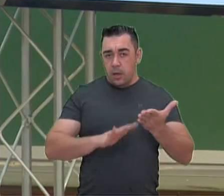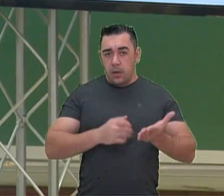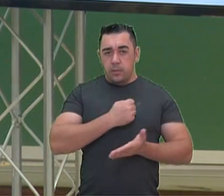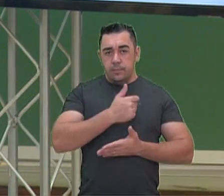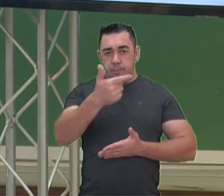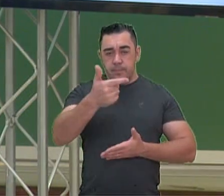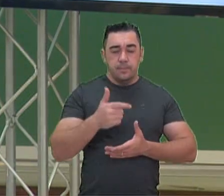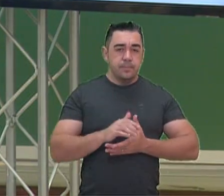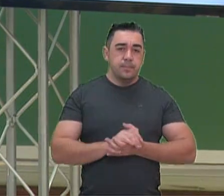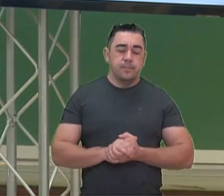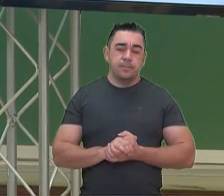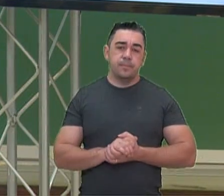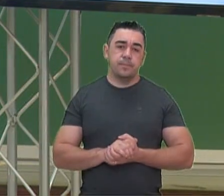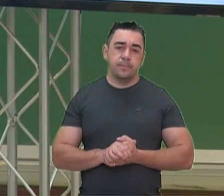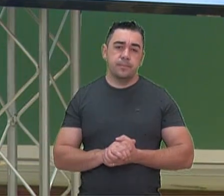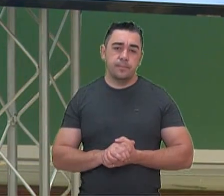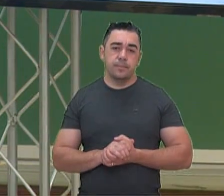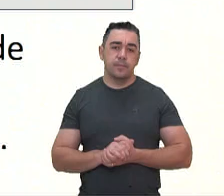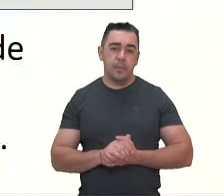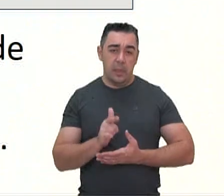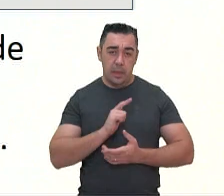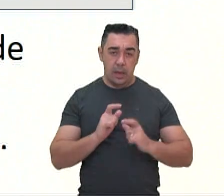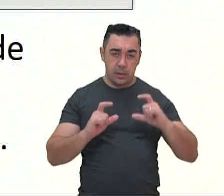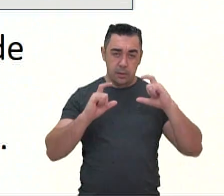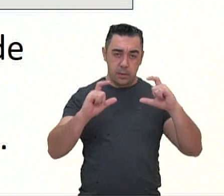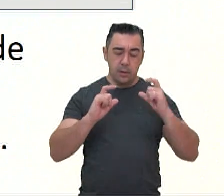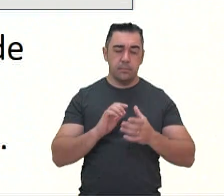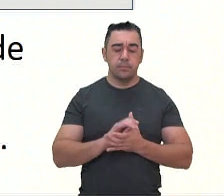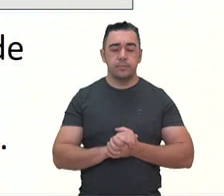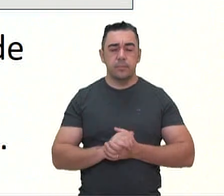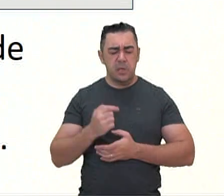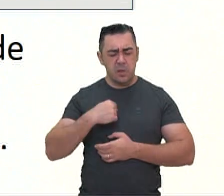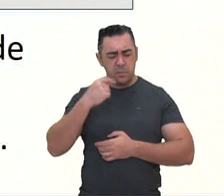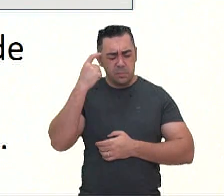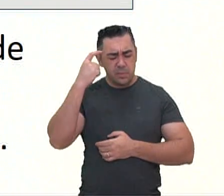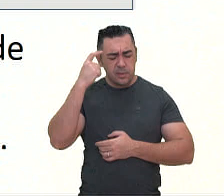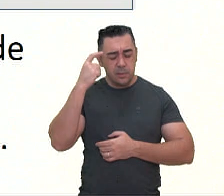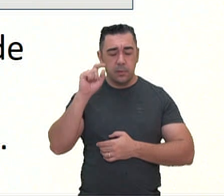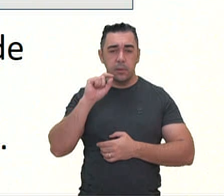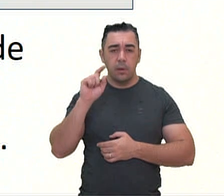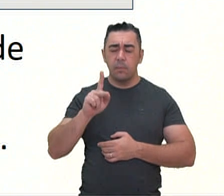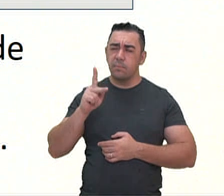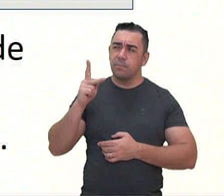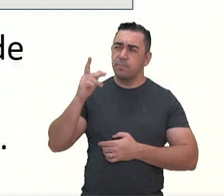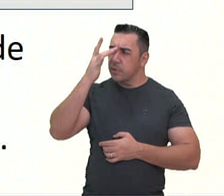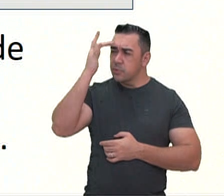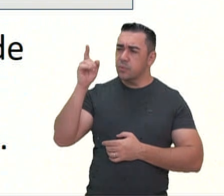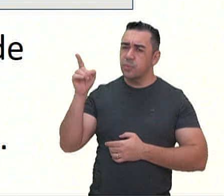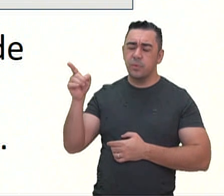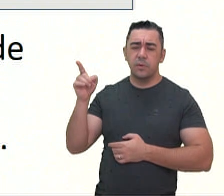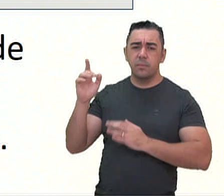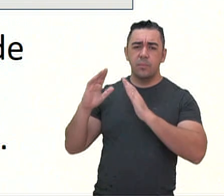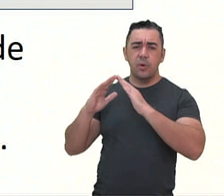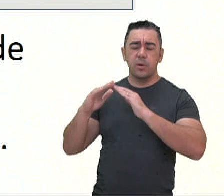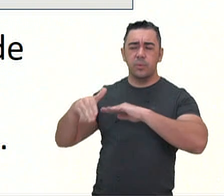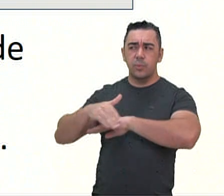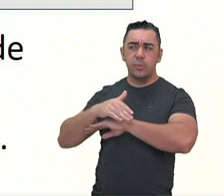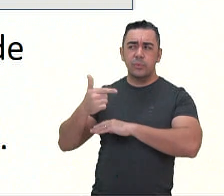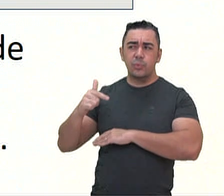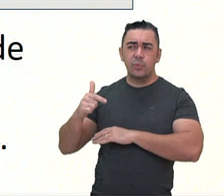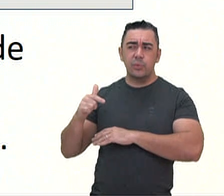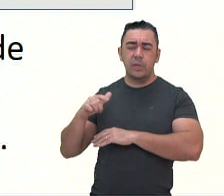Atividade 2. No trecho, fico pensando em quem não tem cobertor, nem